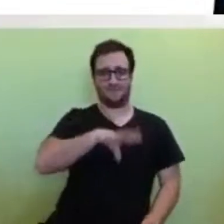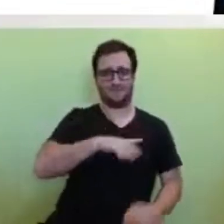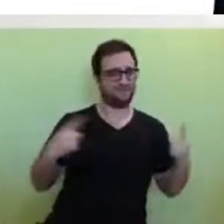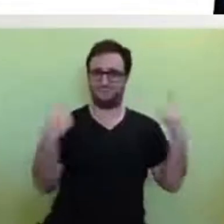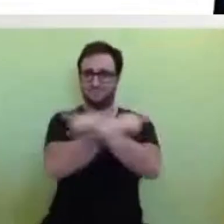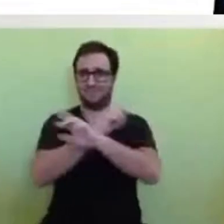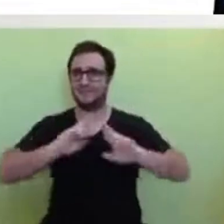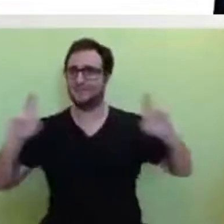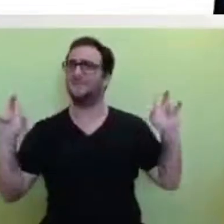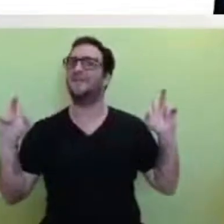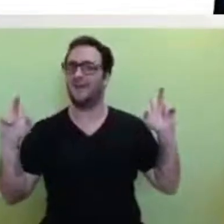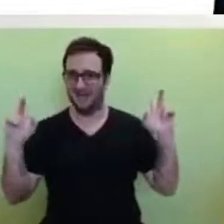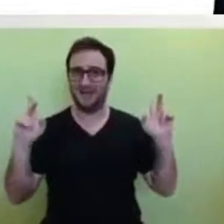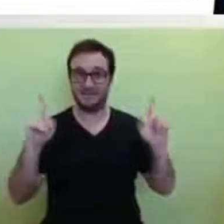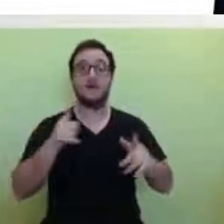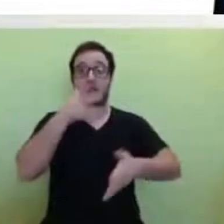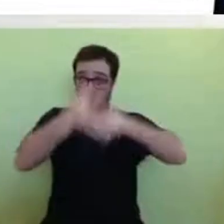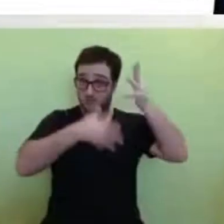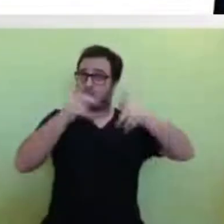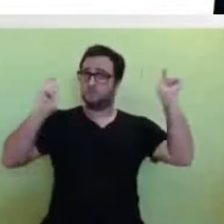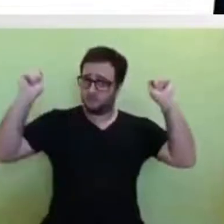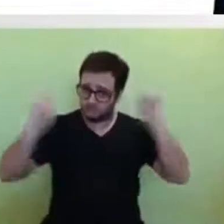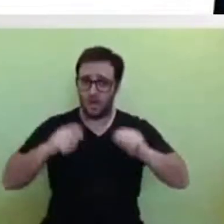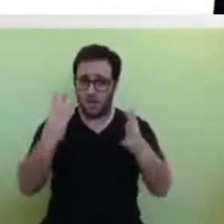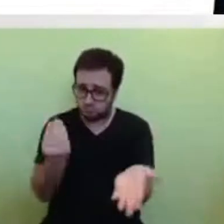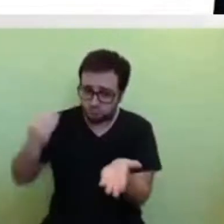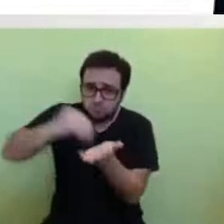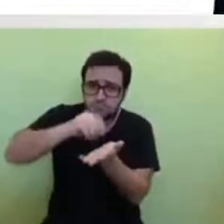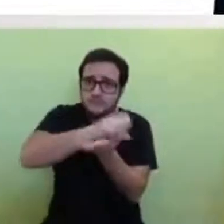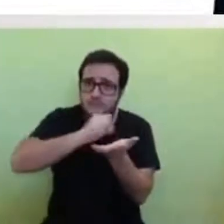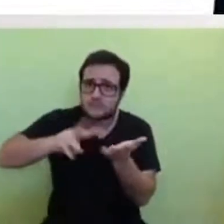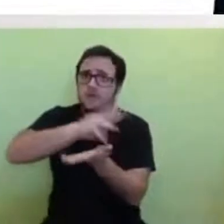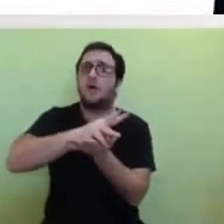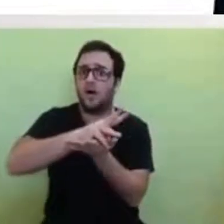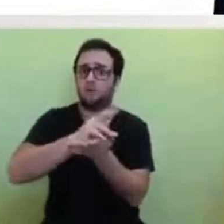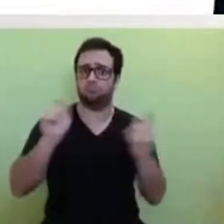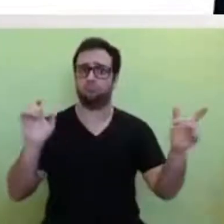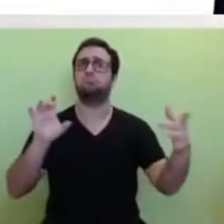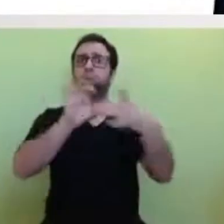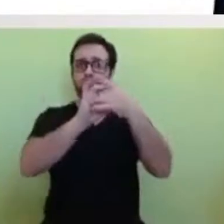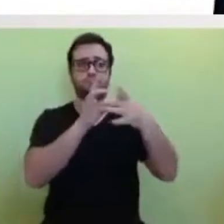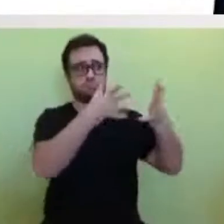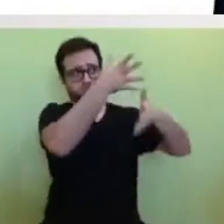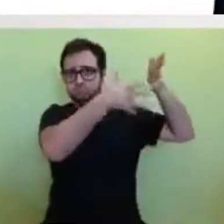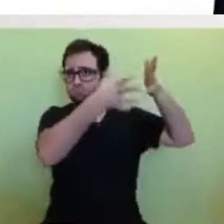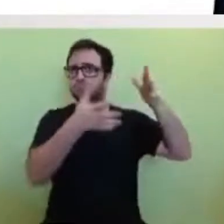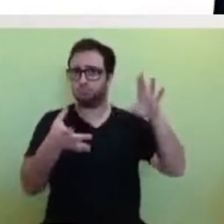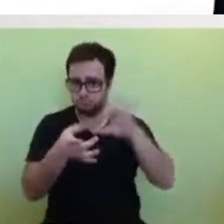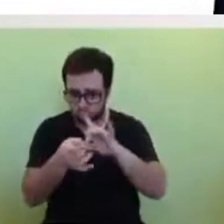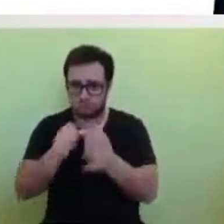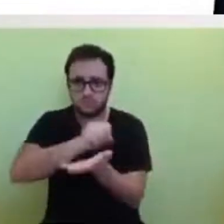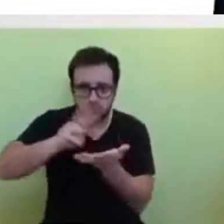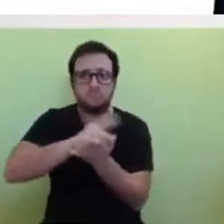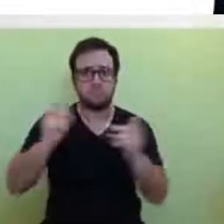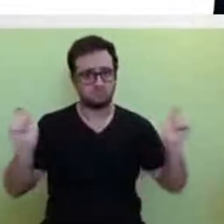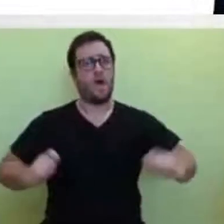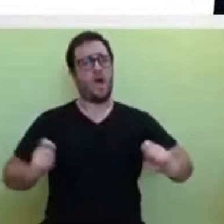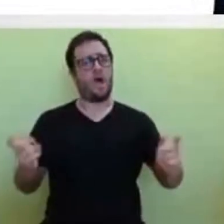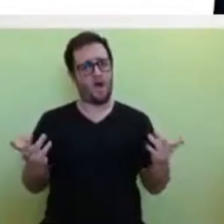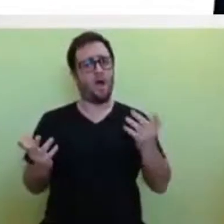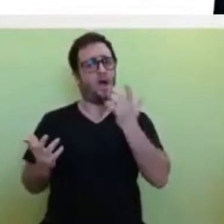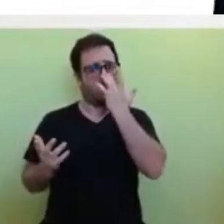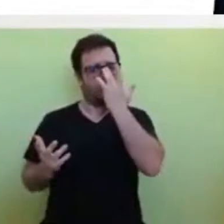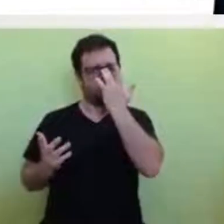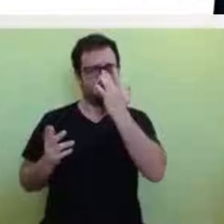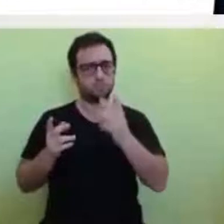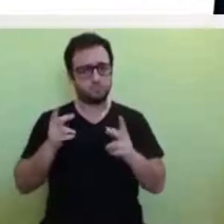você pesquisar e publicar em língua de sinais, escrevendo ela. Também ajuda numa padronização, visto que